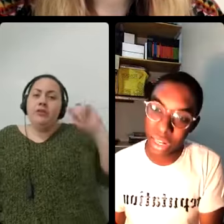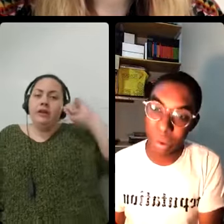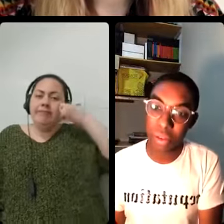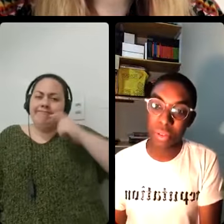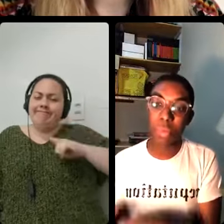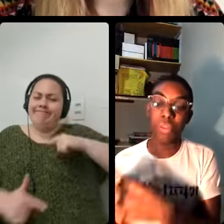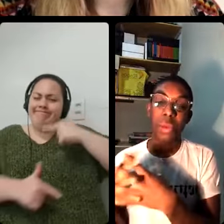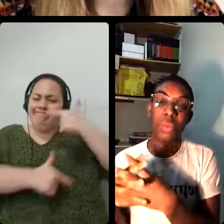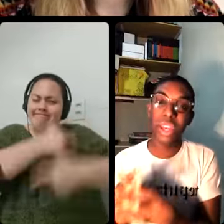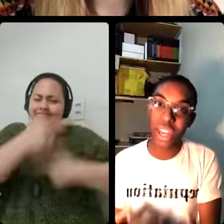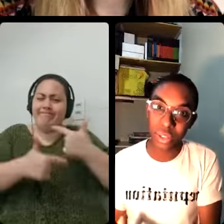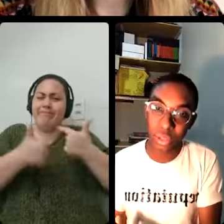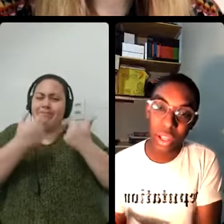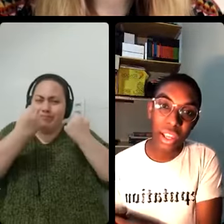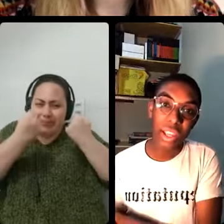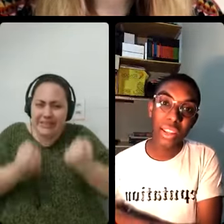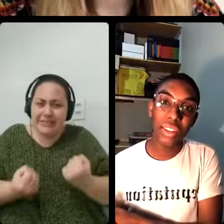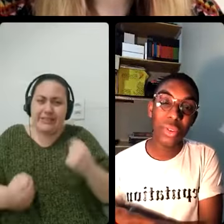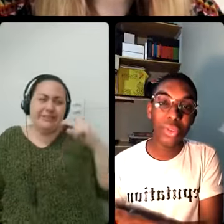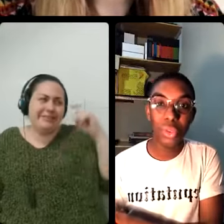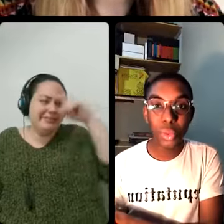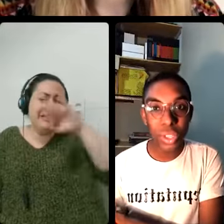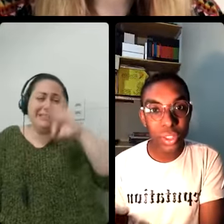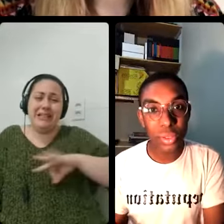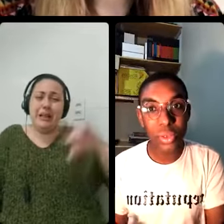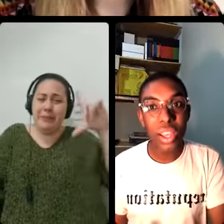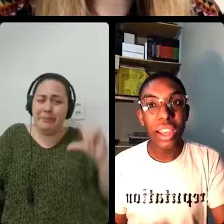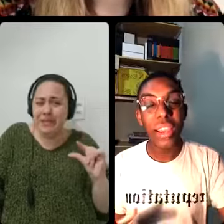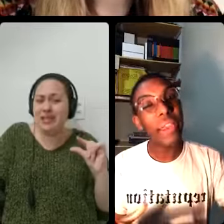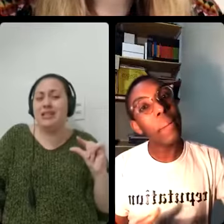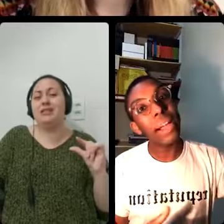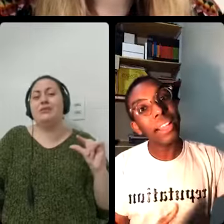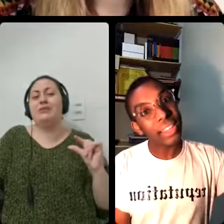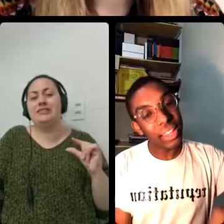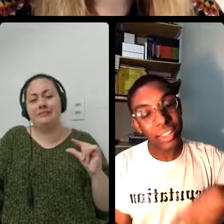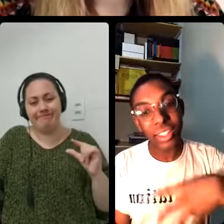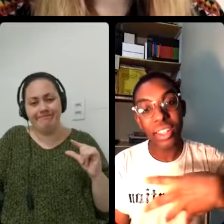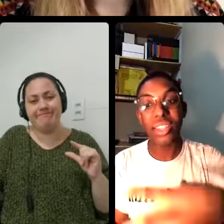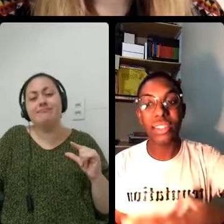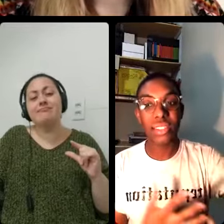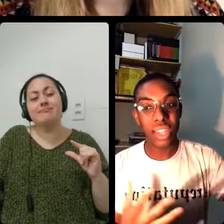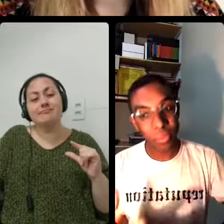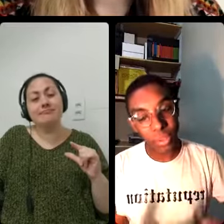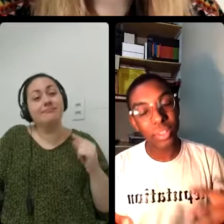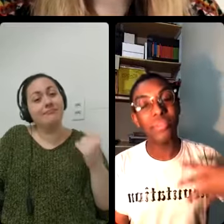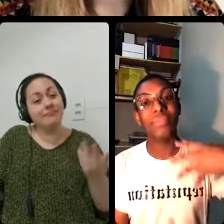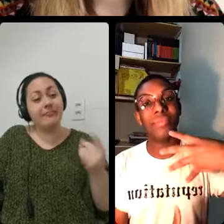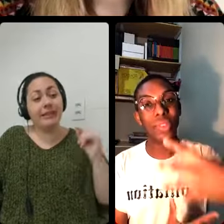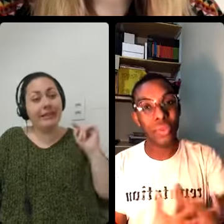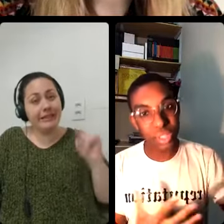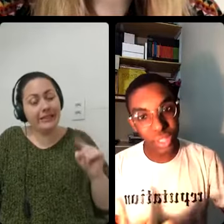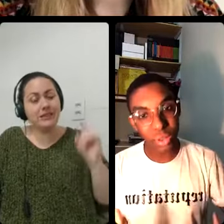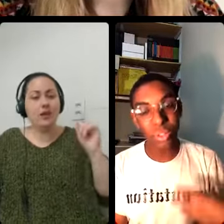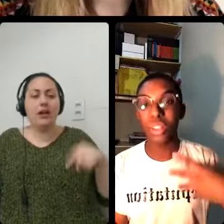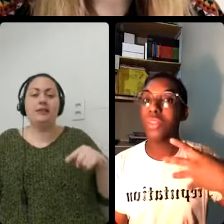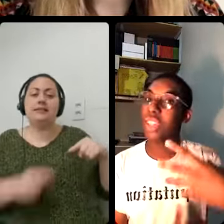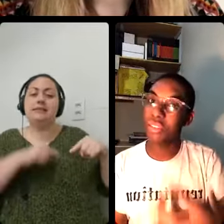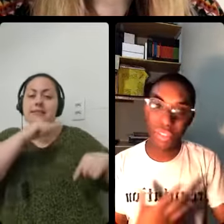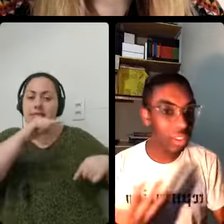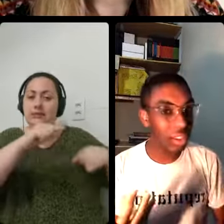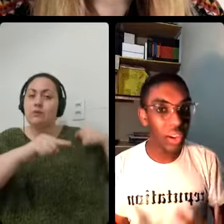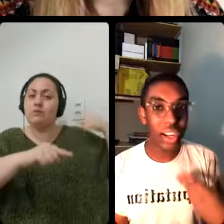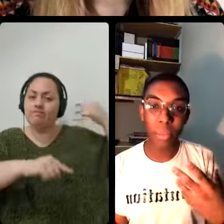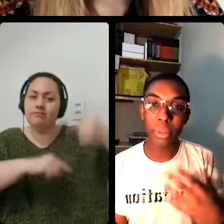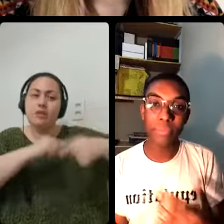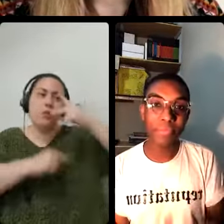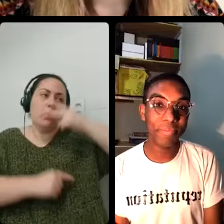braçais, trabalhos menos remunerados. Então, tudo isso é uma cadeia que está sempre num ciclo que não tem fim,